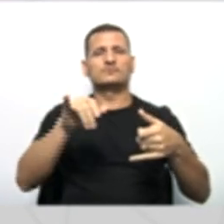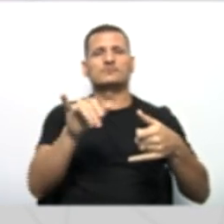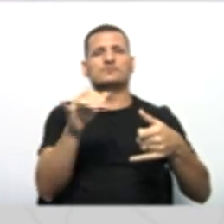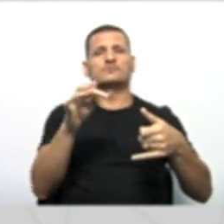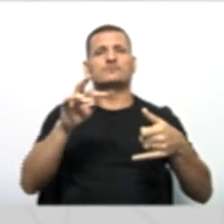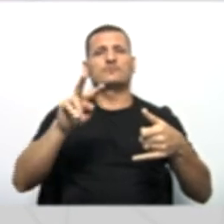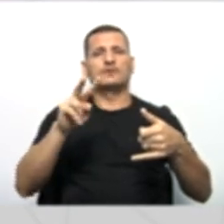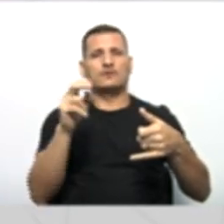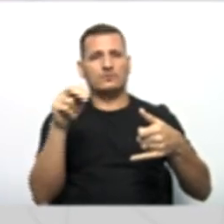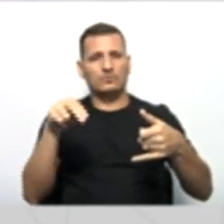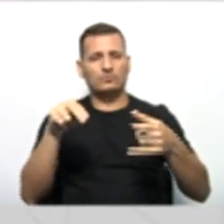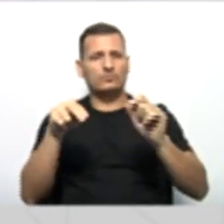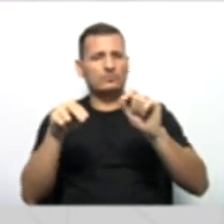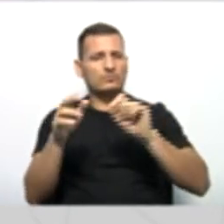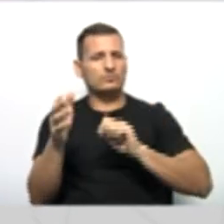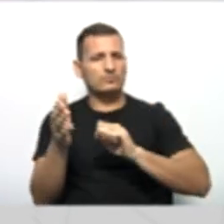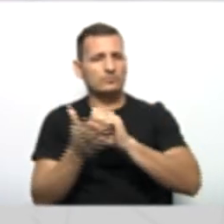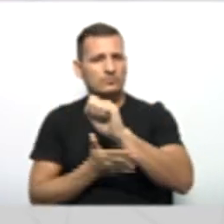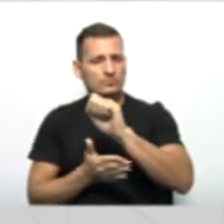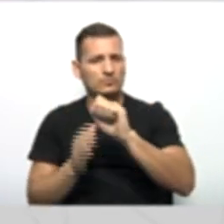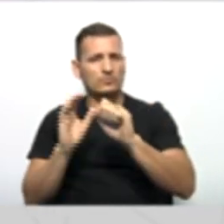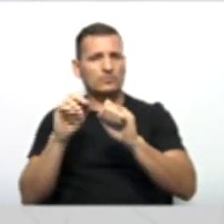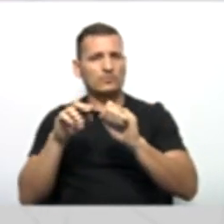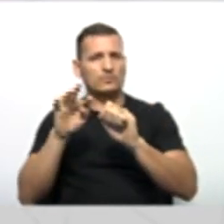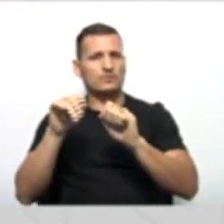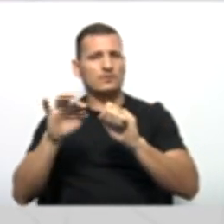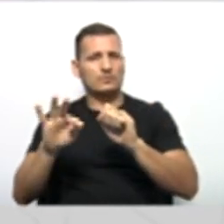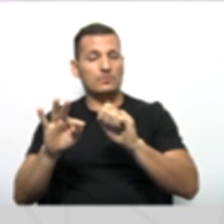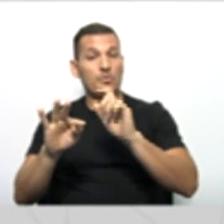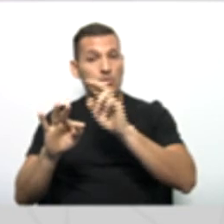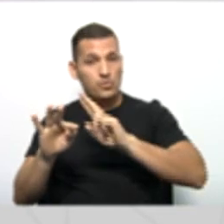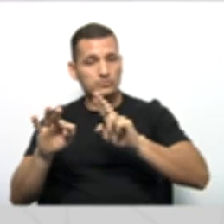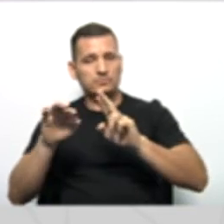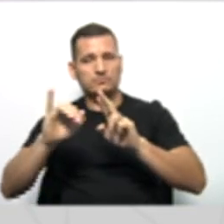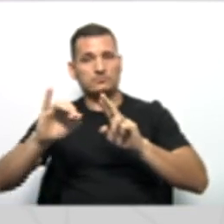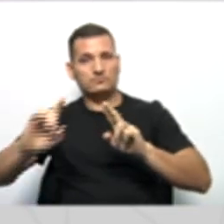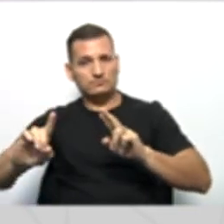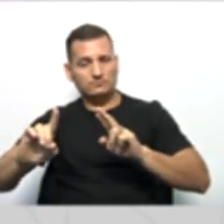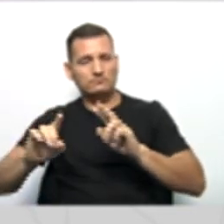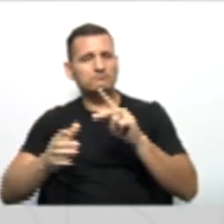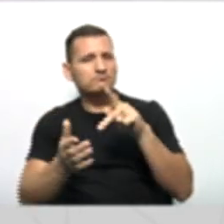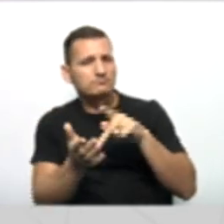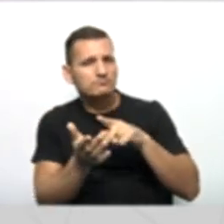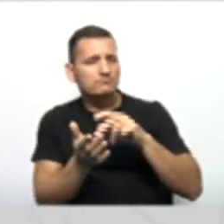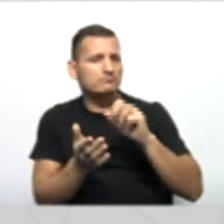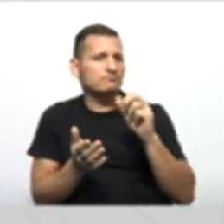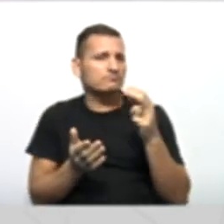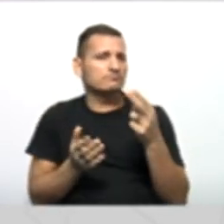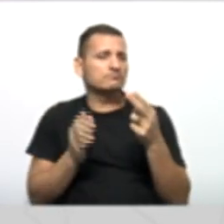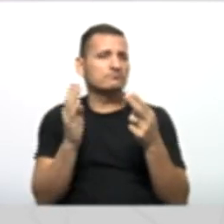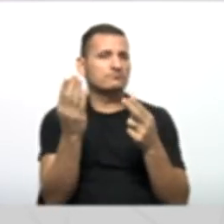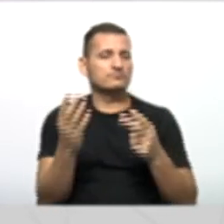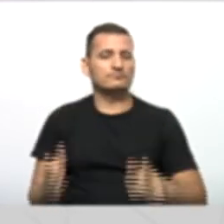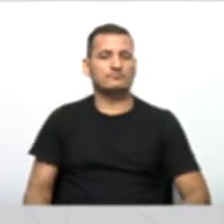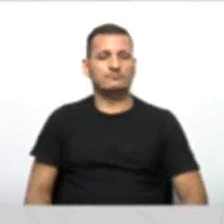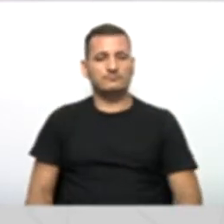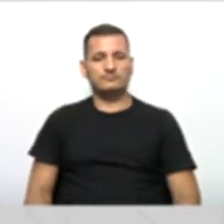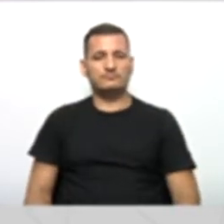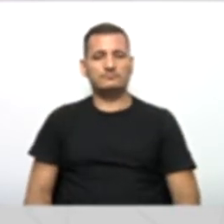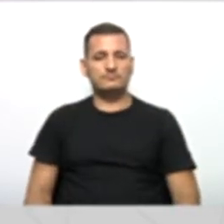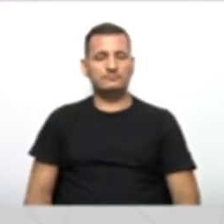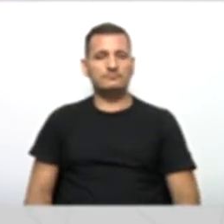contato através do haidê é verdadeiro ou falso